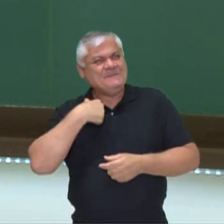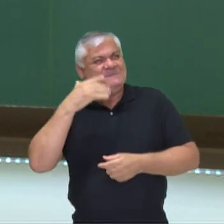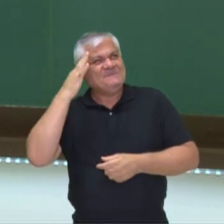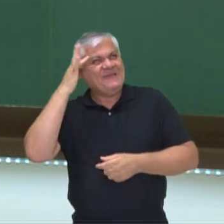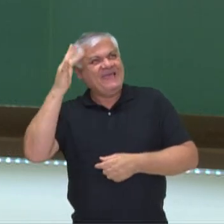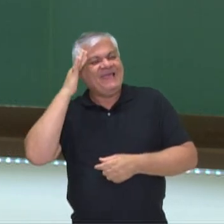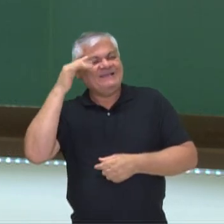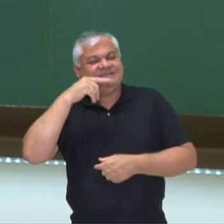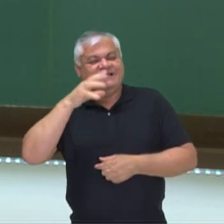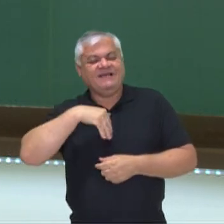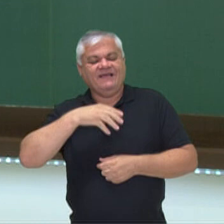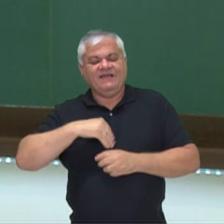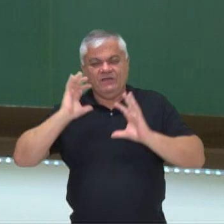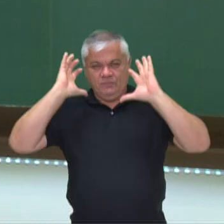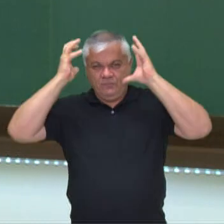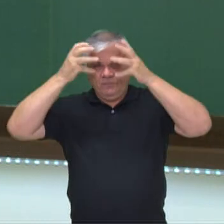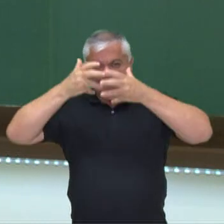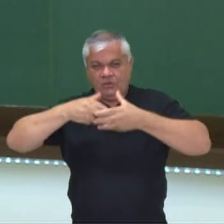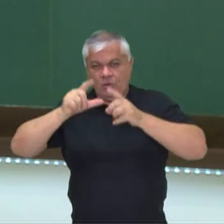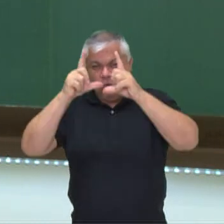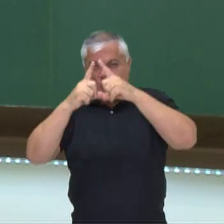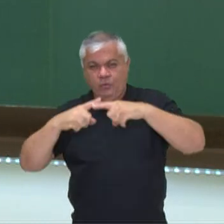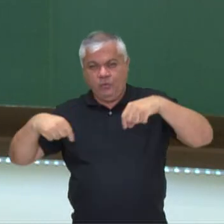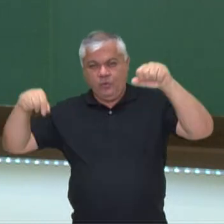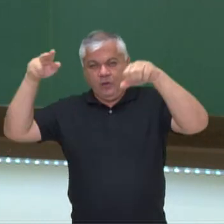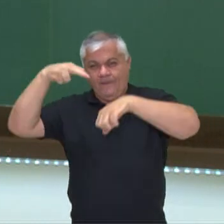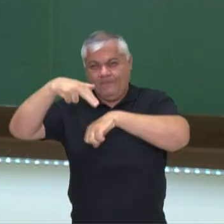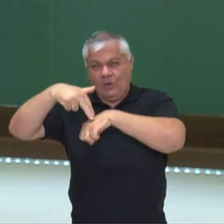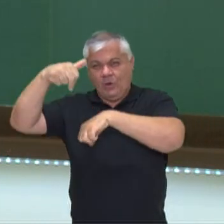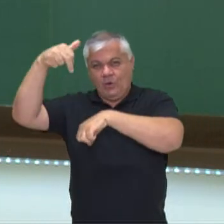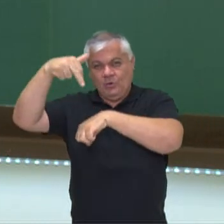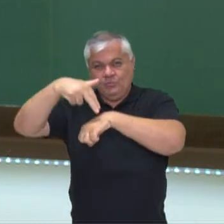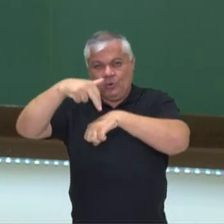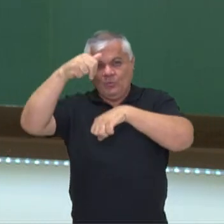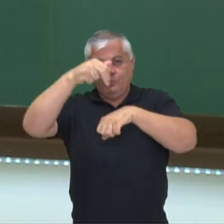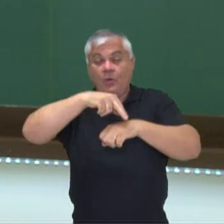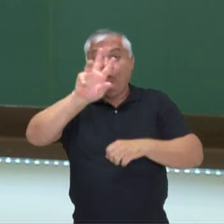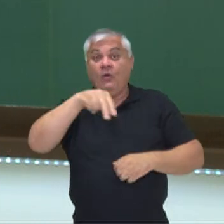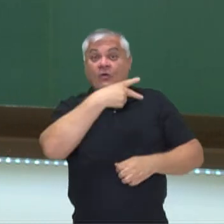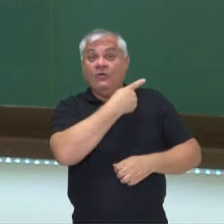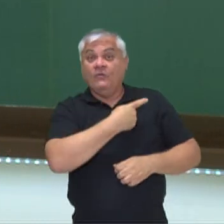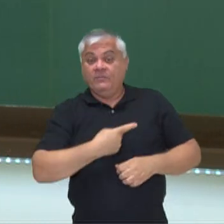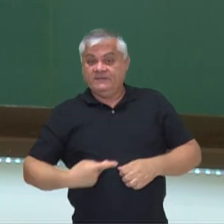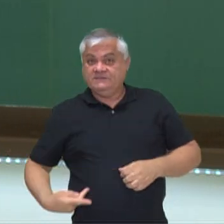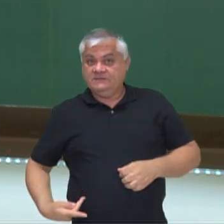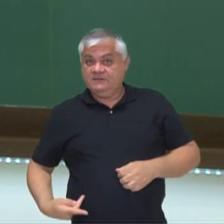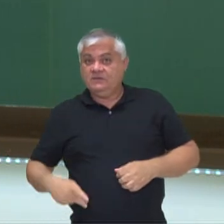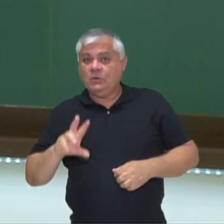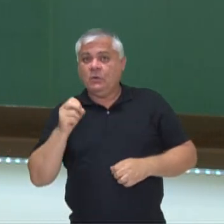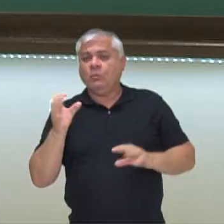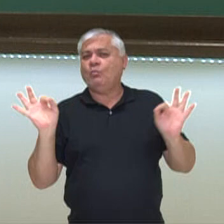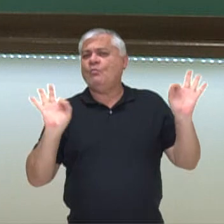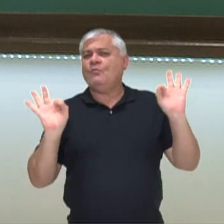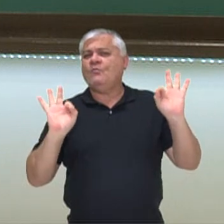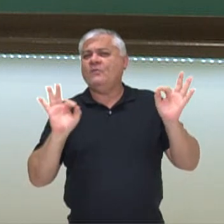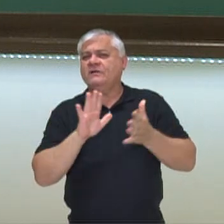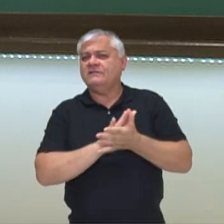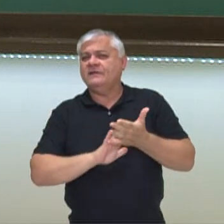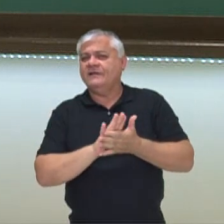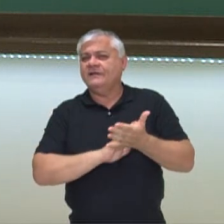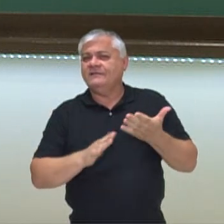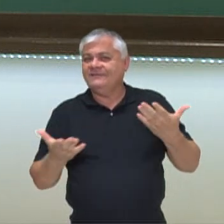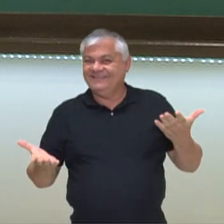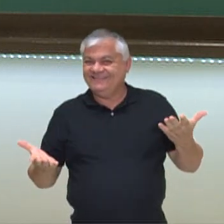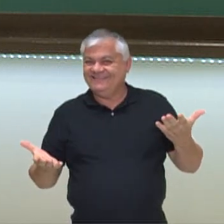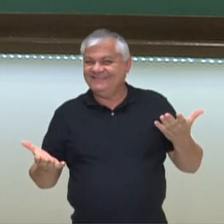ser astronauta? Você quer ser presidente? Ou você nunca pensou em nenhuma ocupação? A gente não precisa ir tão